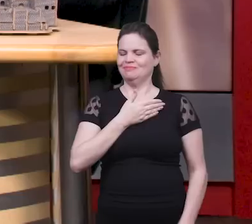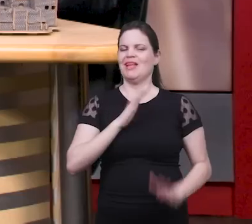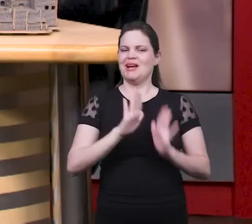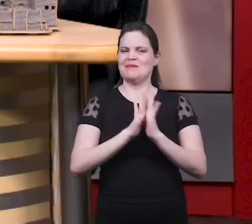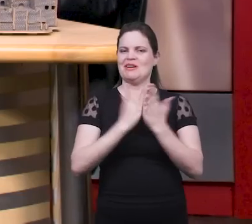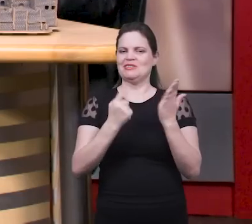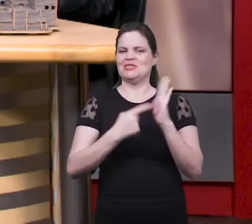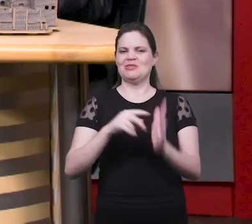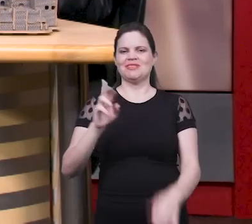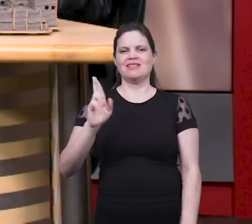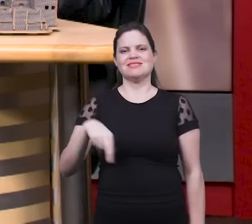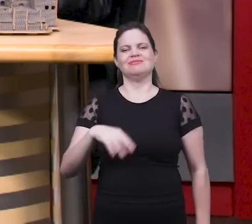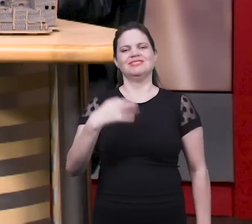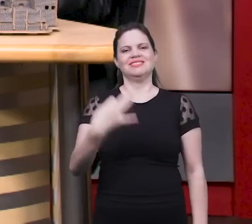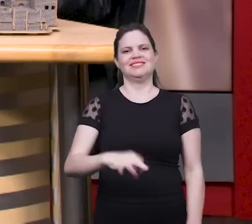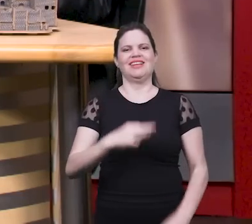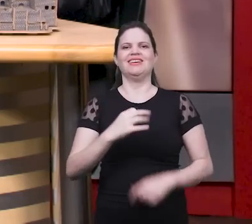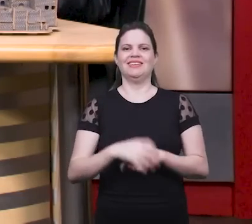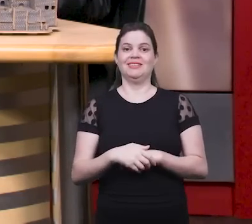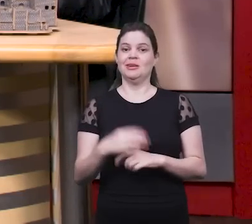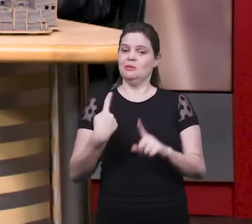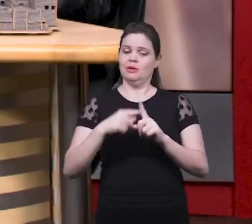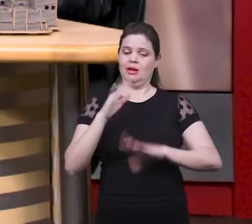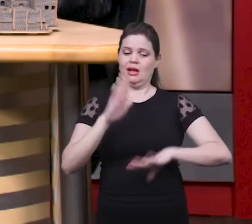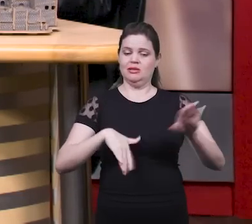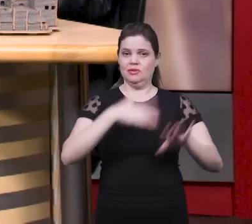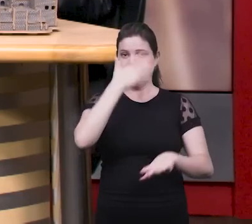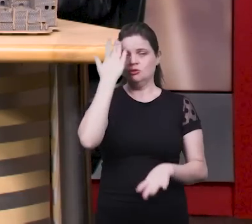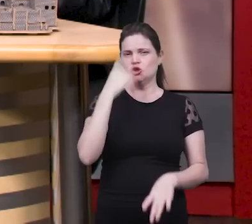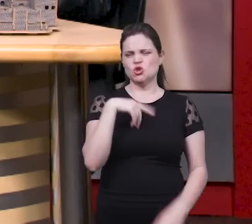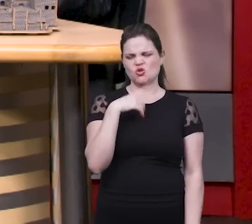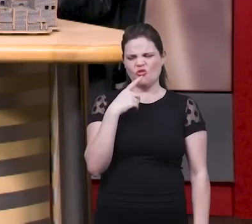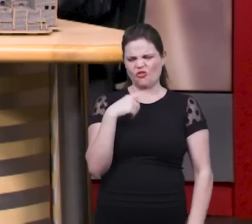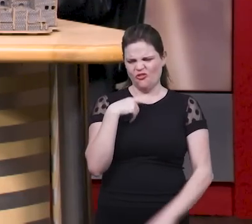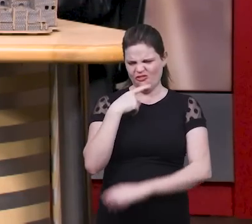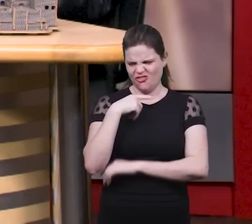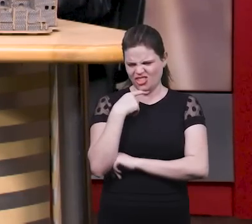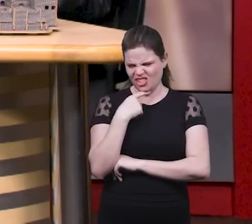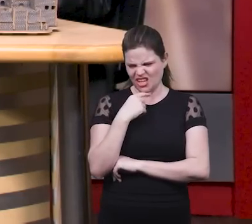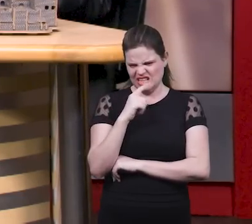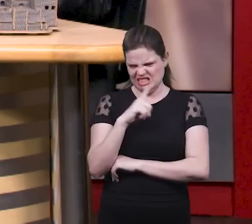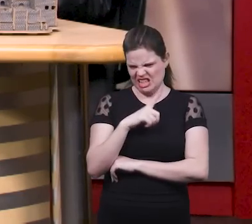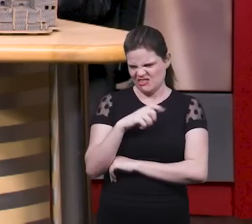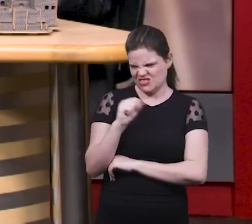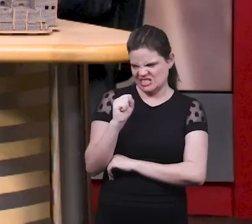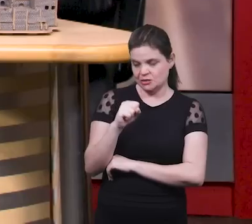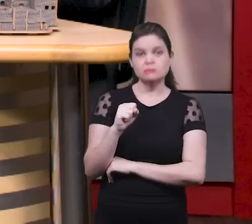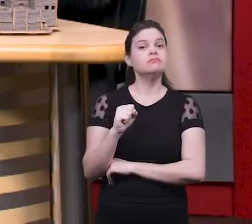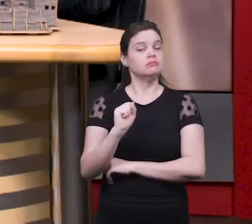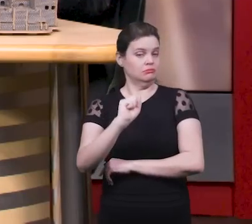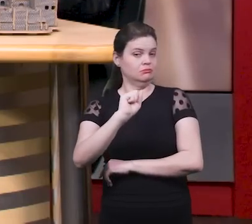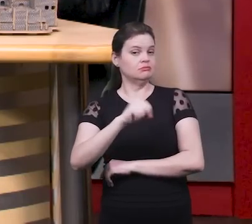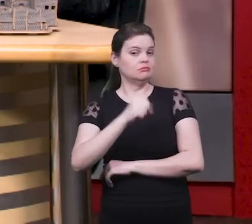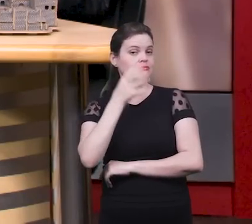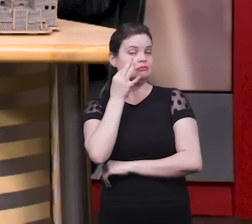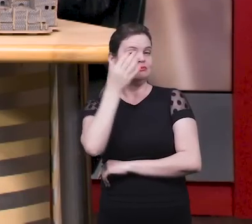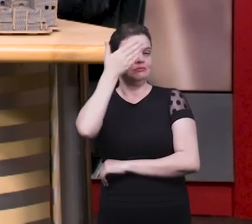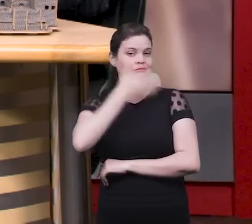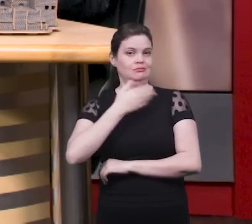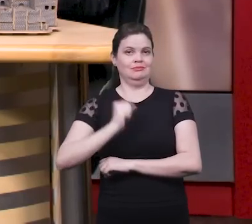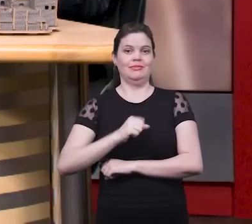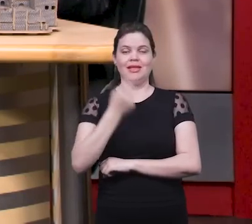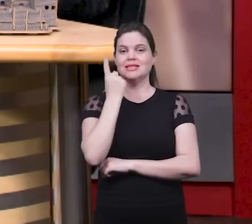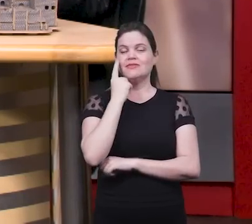mostrar, Ian, que aqueles que duvidam da palavra, saber que a palavra de Deus é viva e eficaz, né? Como que ela comprova? Você vê no texto